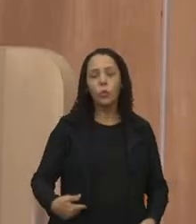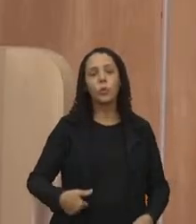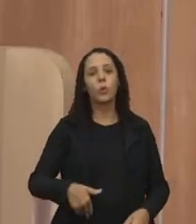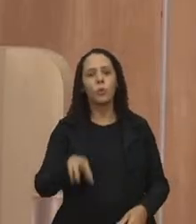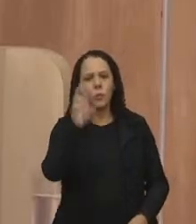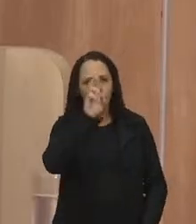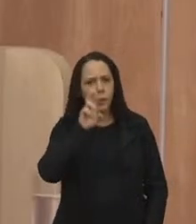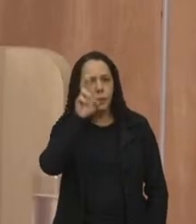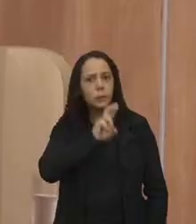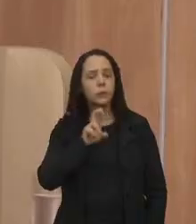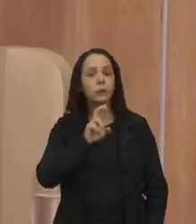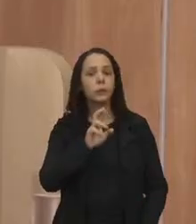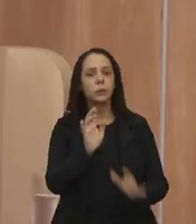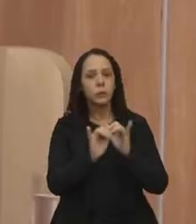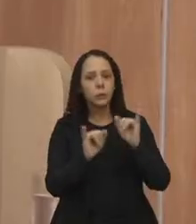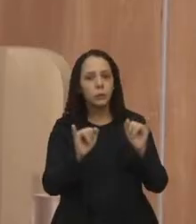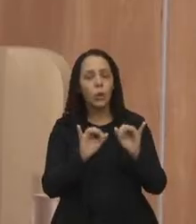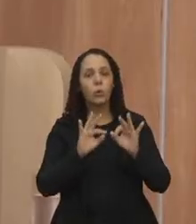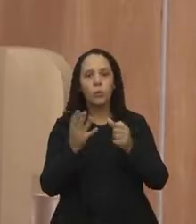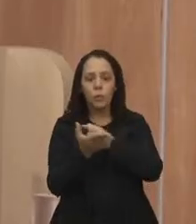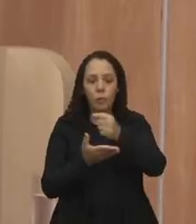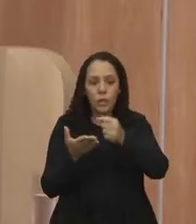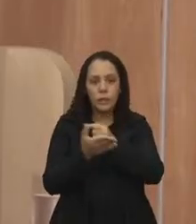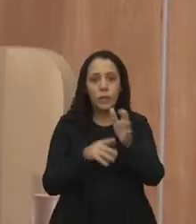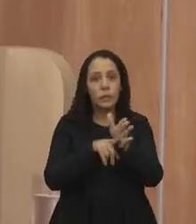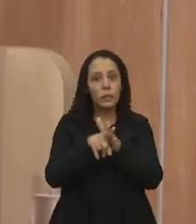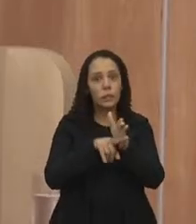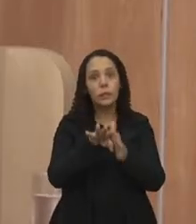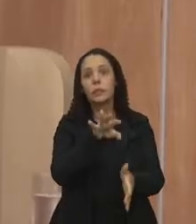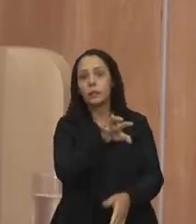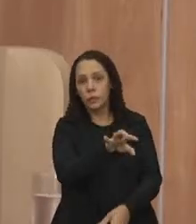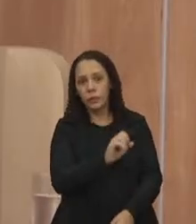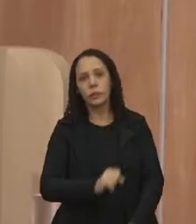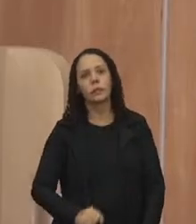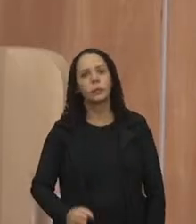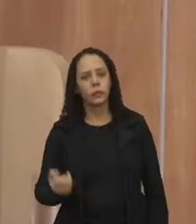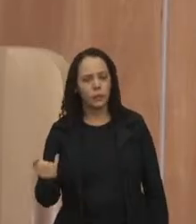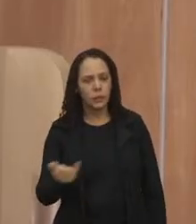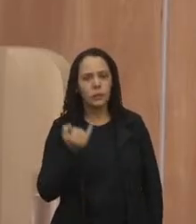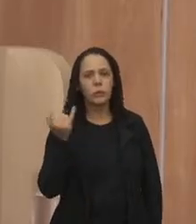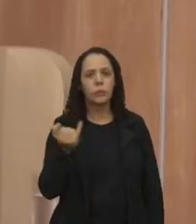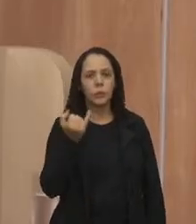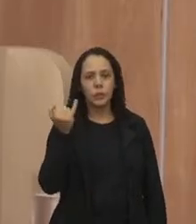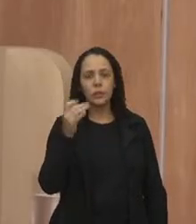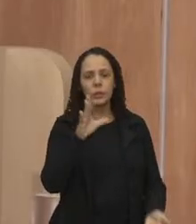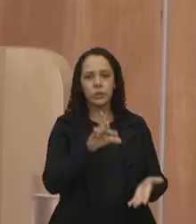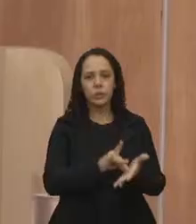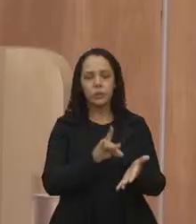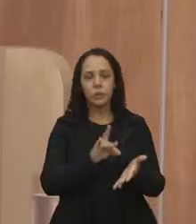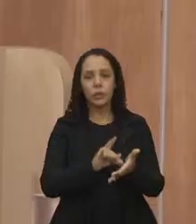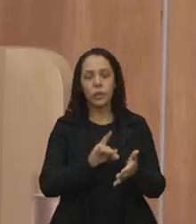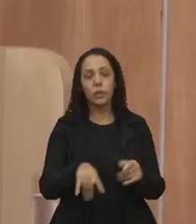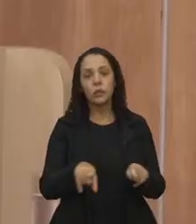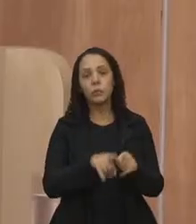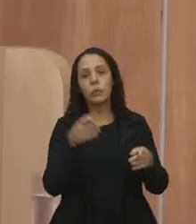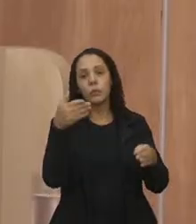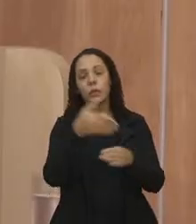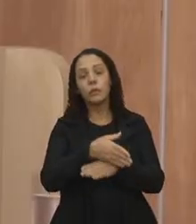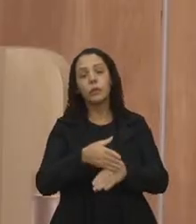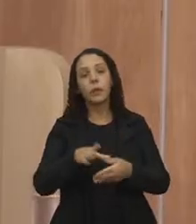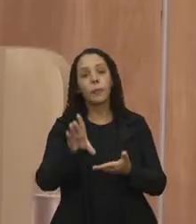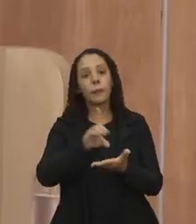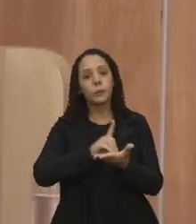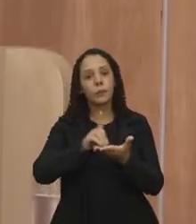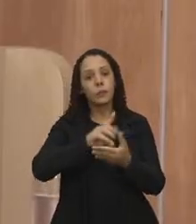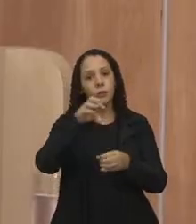às notificações, são todas baseadas nessa pesquisa. Então, o quanto isso é importante. Tivemos a participação também do design de